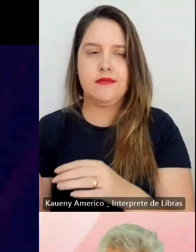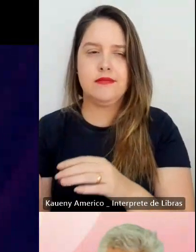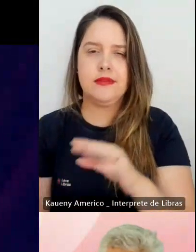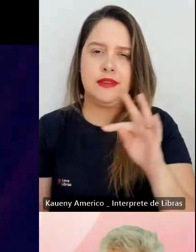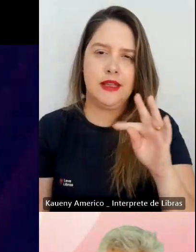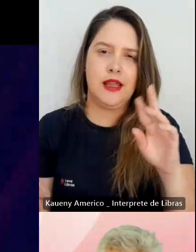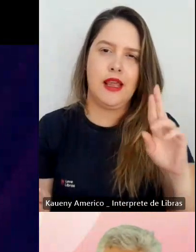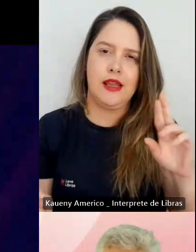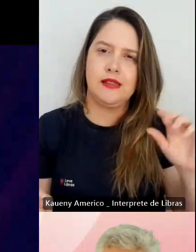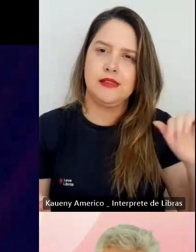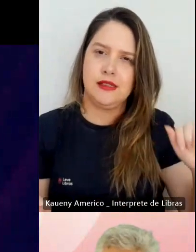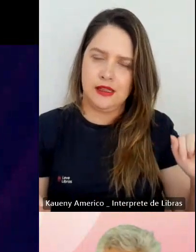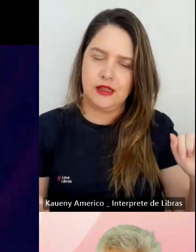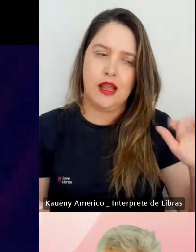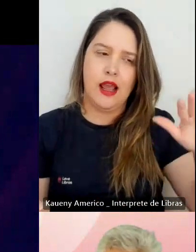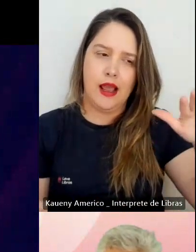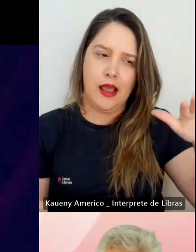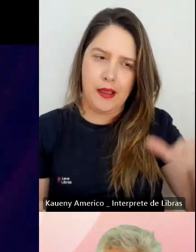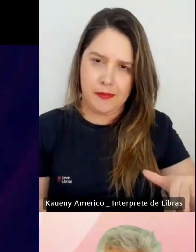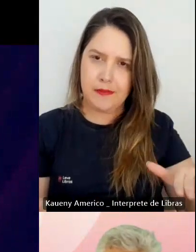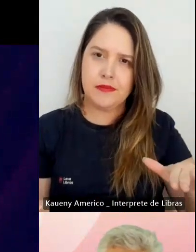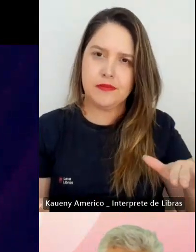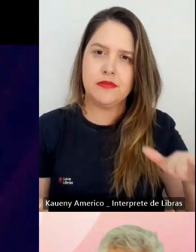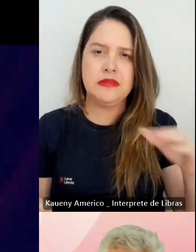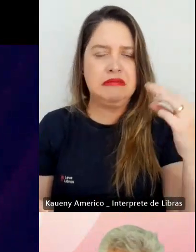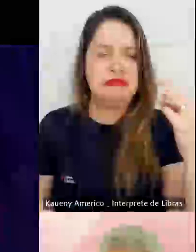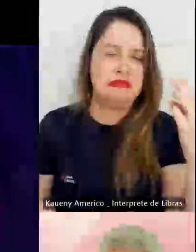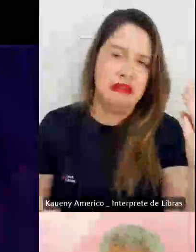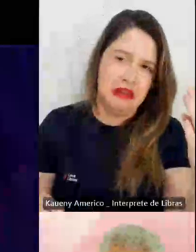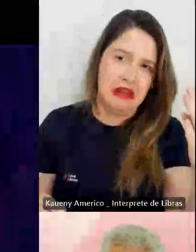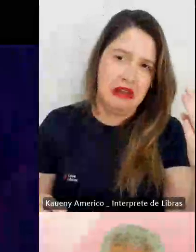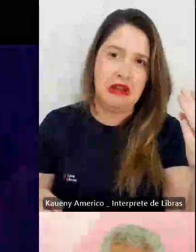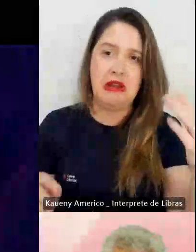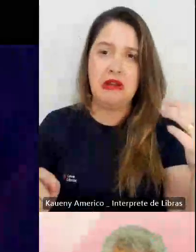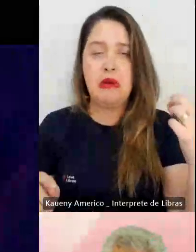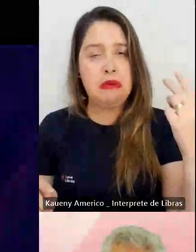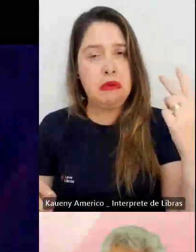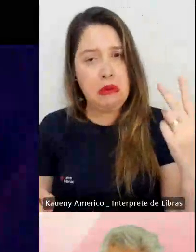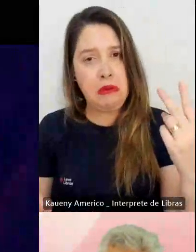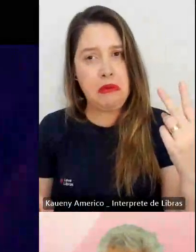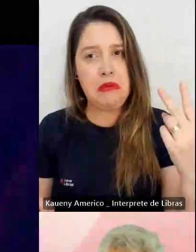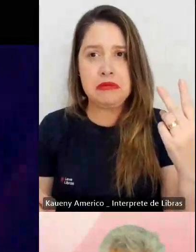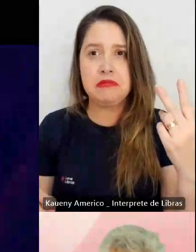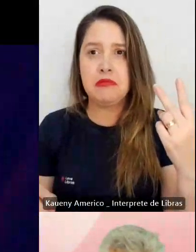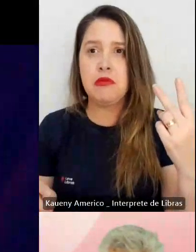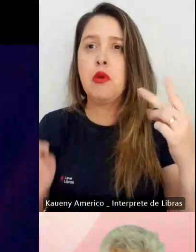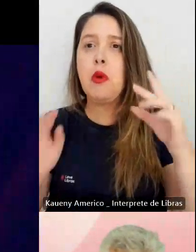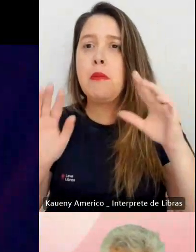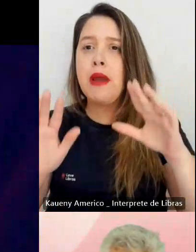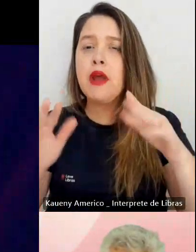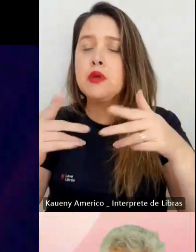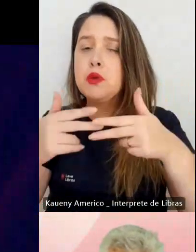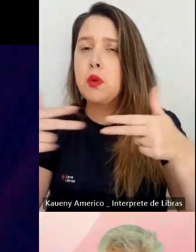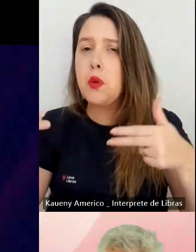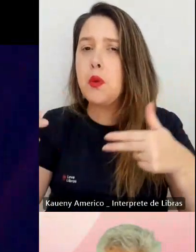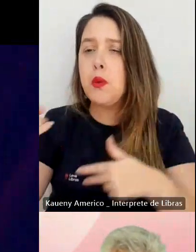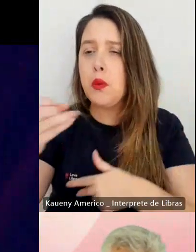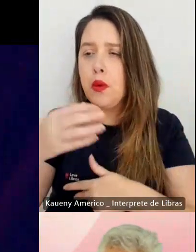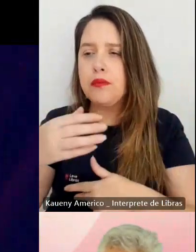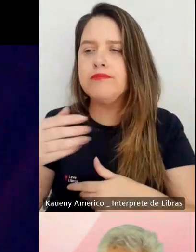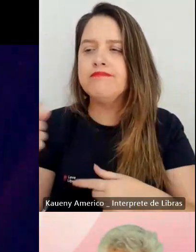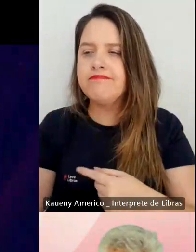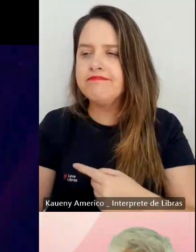citados abaixo, o TP53, o PALB2, mas são coisas novas que estão vindo,